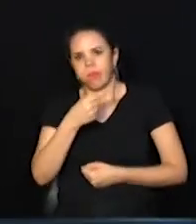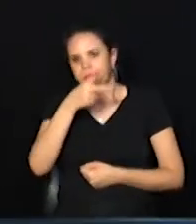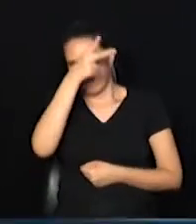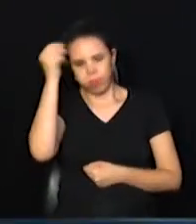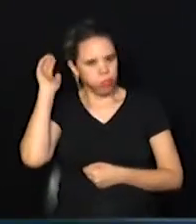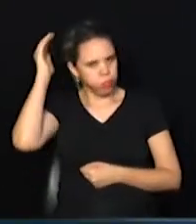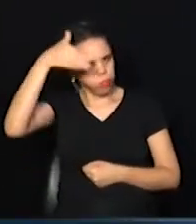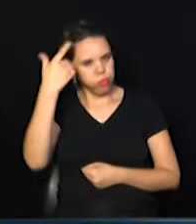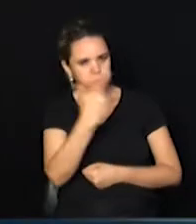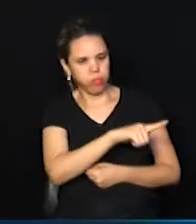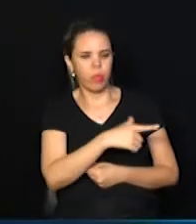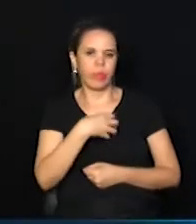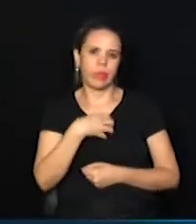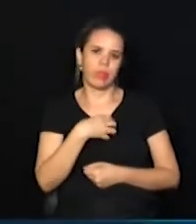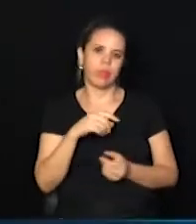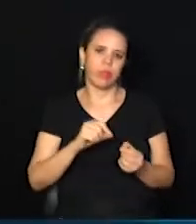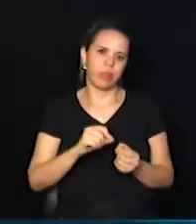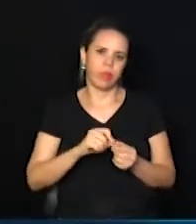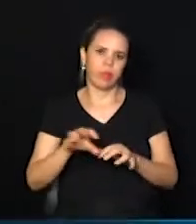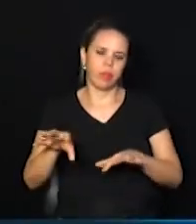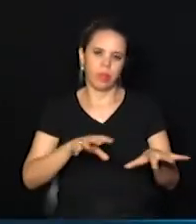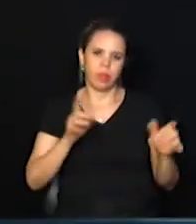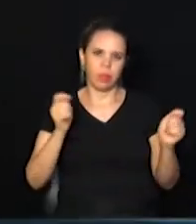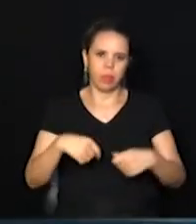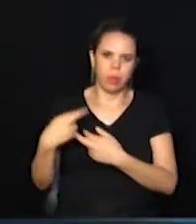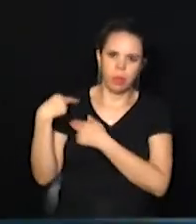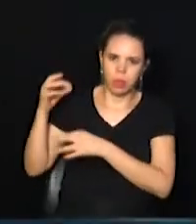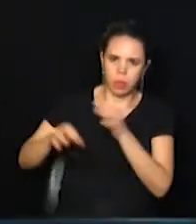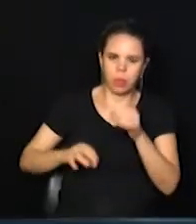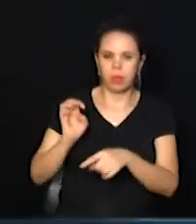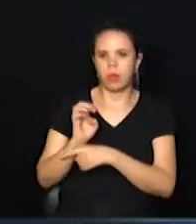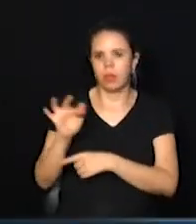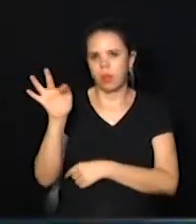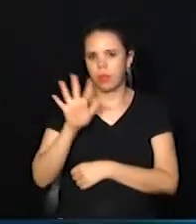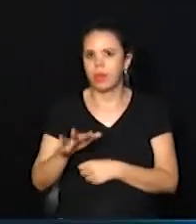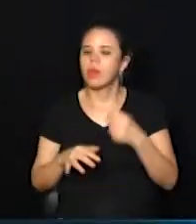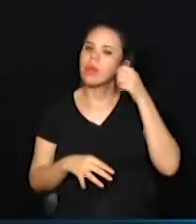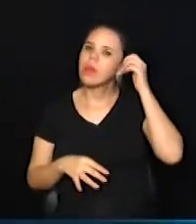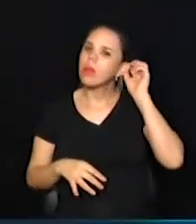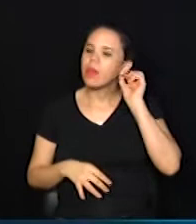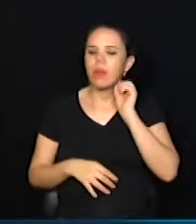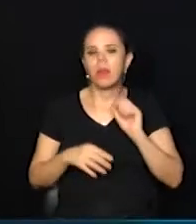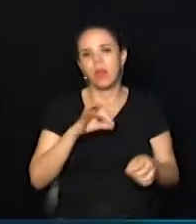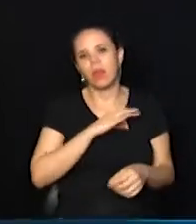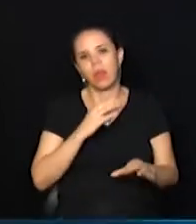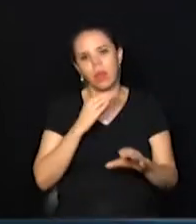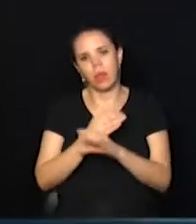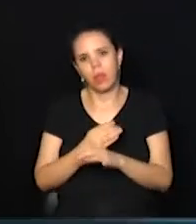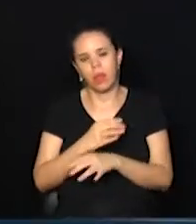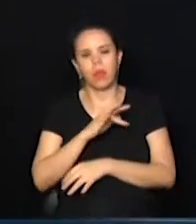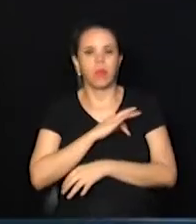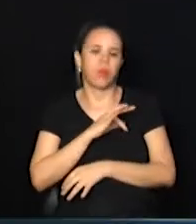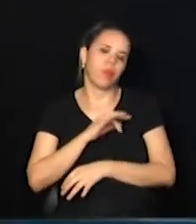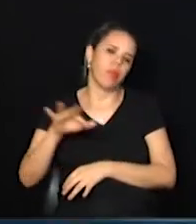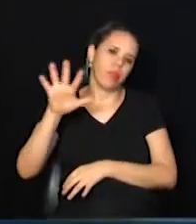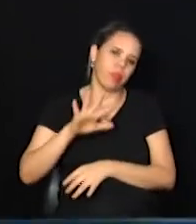pedindo em uma outra hipótese que fosse deslocada a competência da Justiça Estadual para a Justiça Federal, da Polícia Civil para a Polícia Federal.